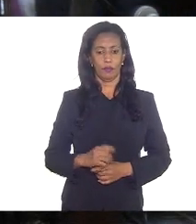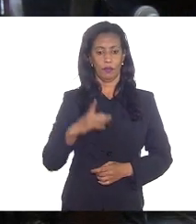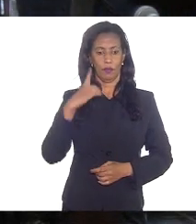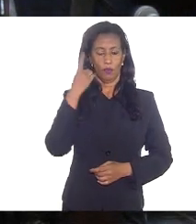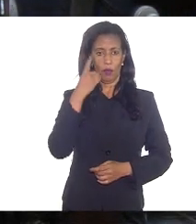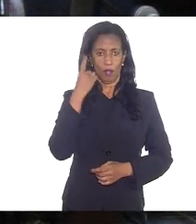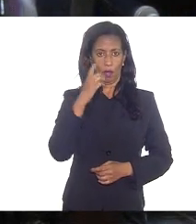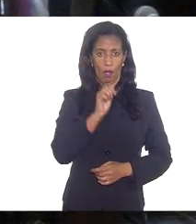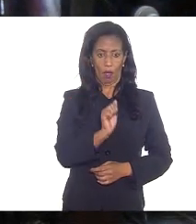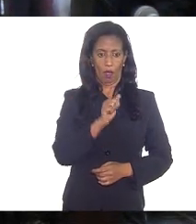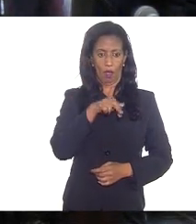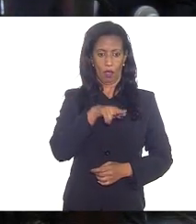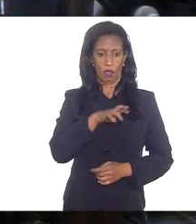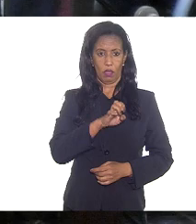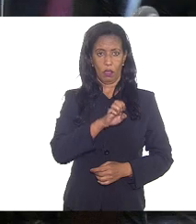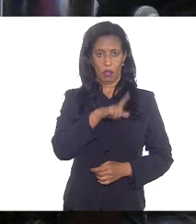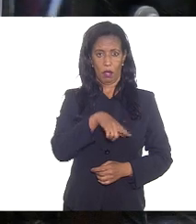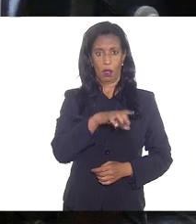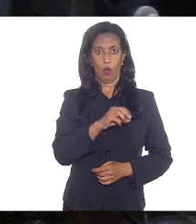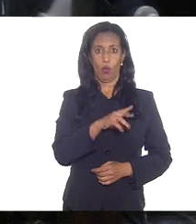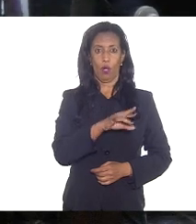Deputado André Correia.